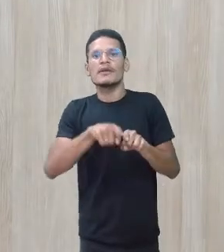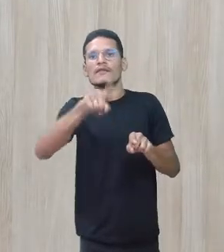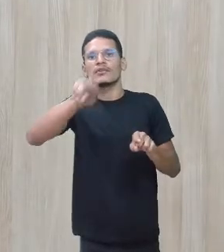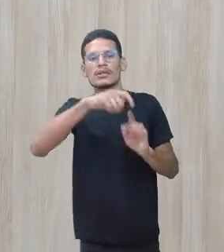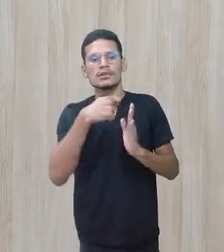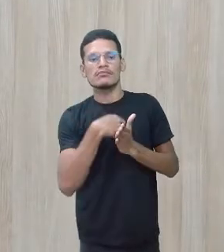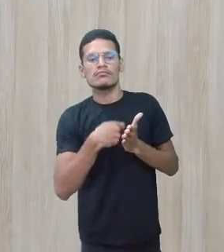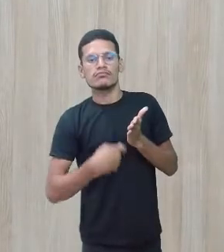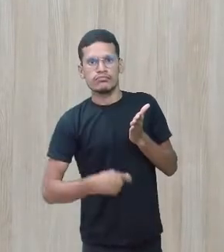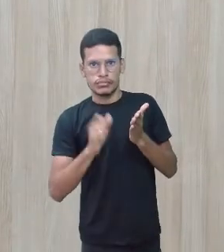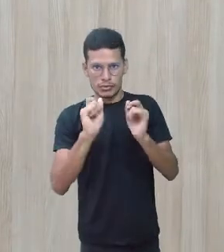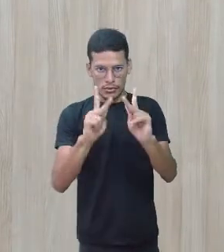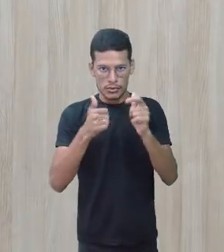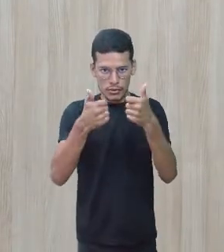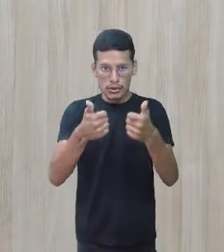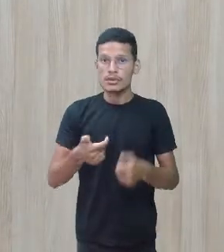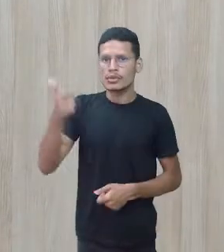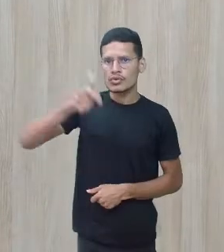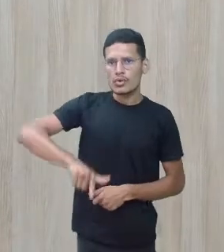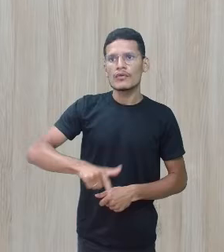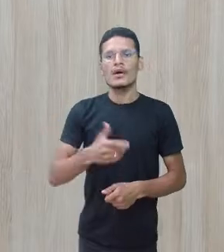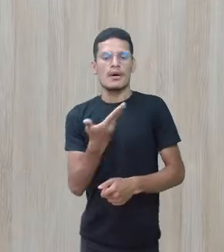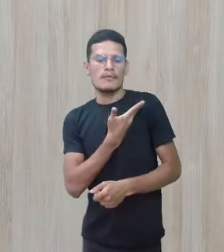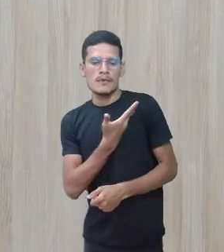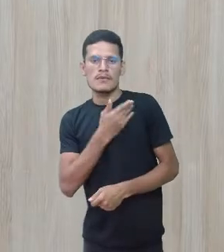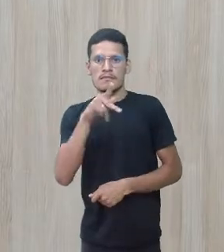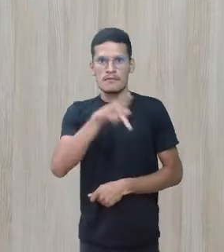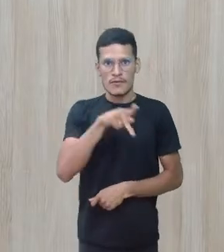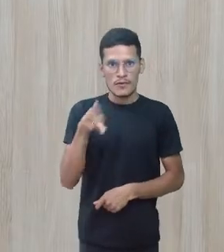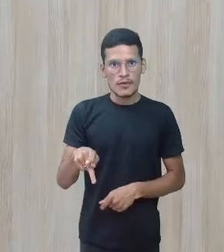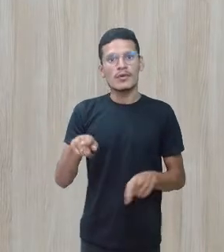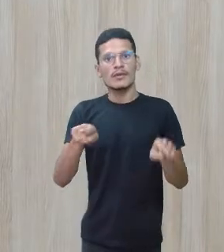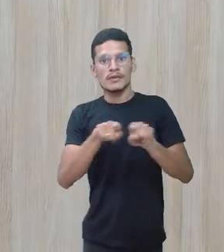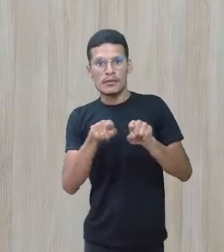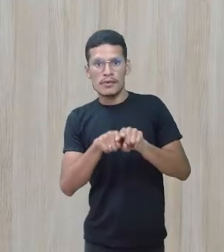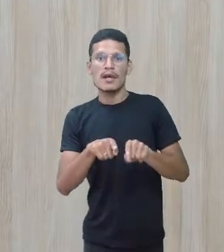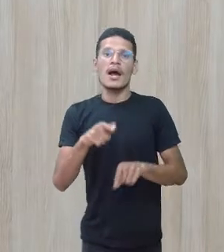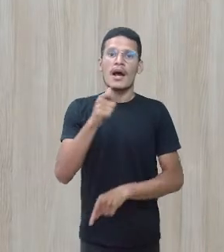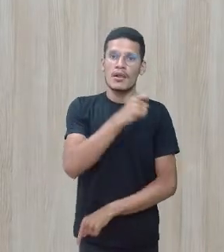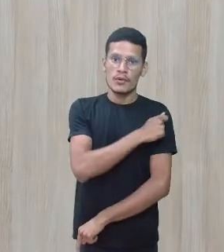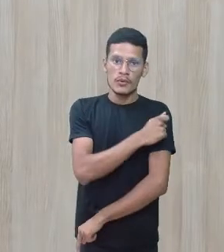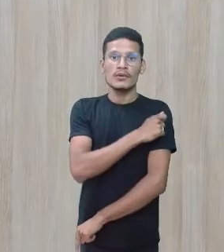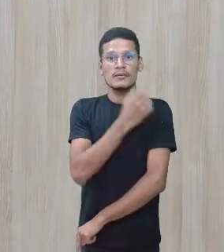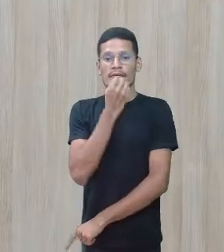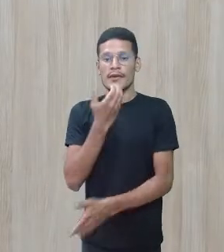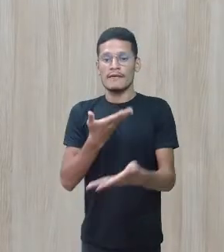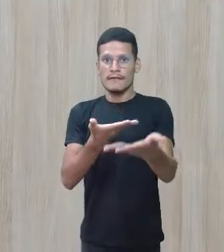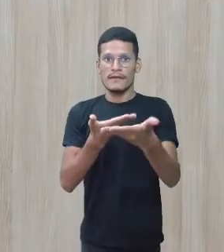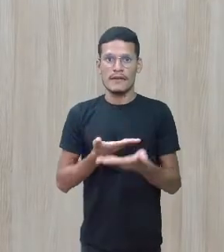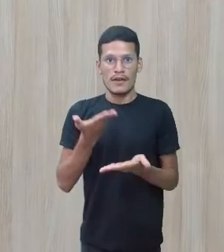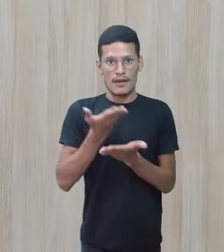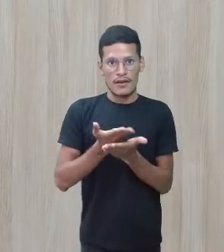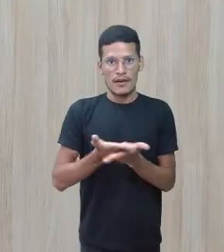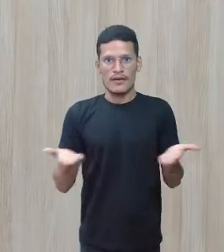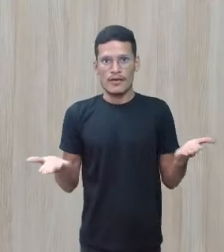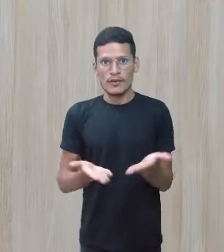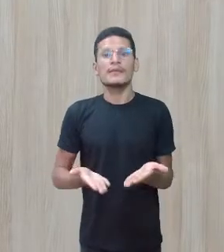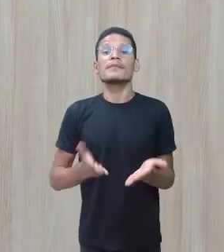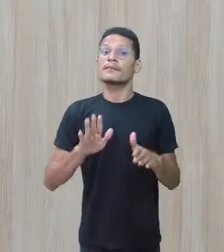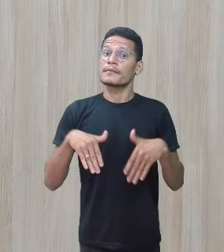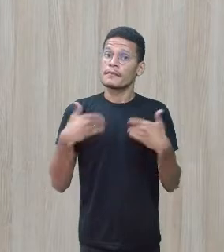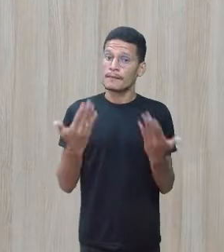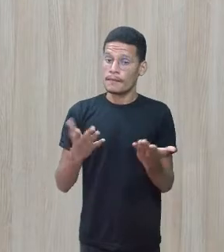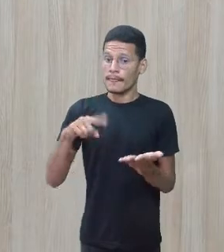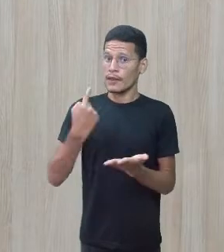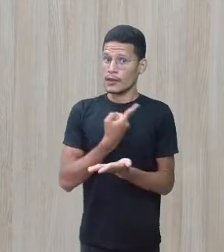tá certo? Mais uma vez, colegas, professores, alunos e alunas, sejam bem-vindos à nossa aula, tá bom? Como a gente fala toda